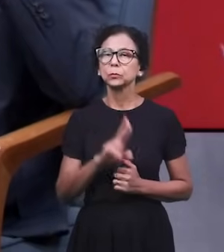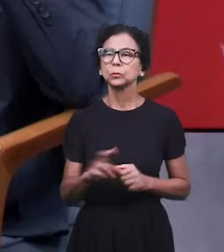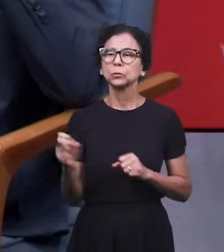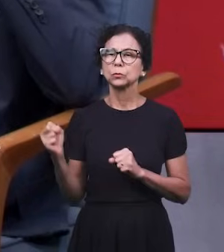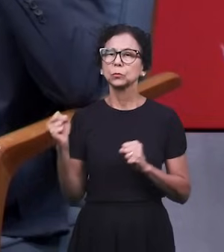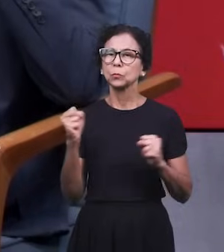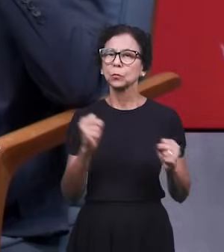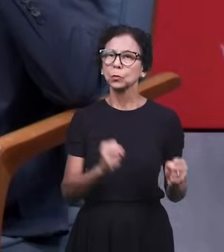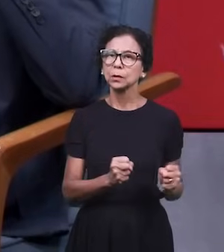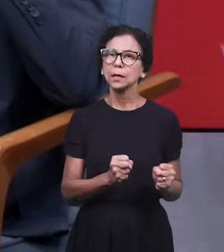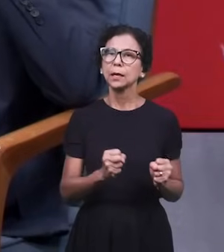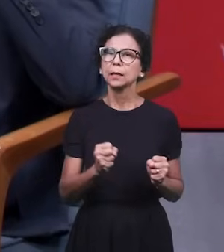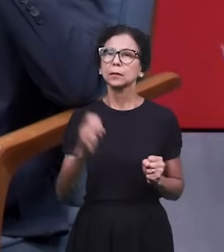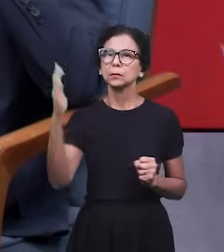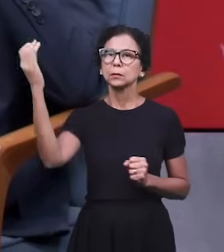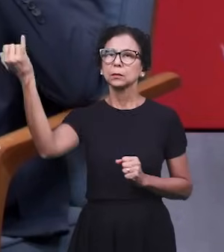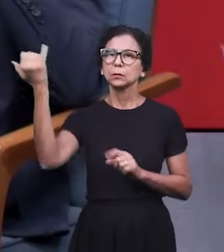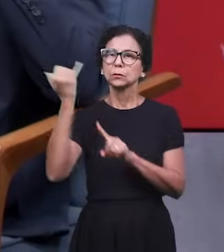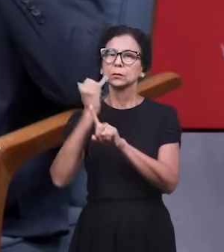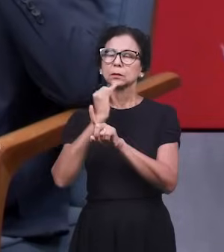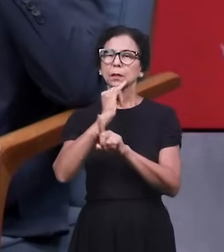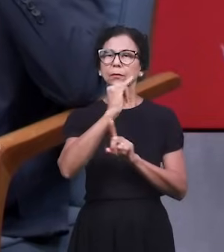que o Senhor queria.